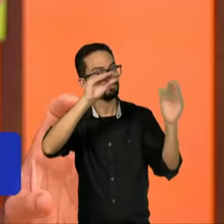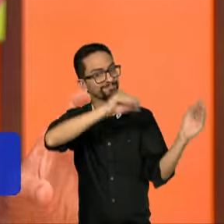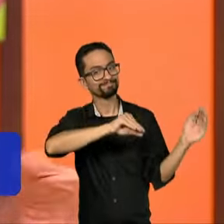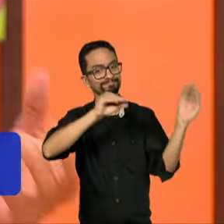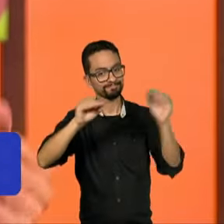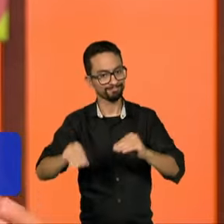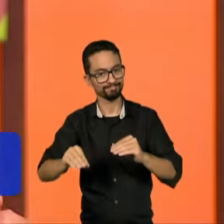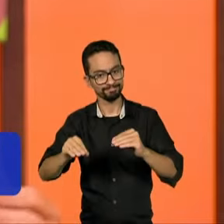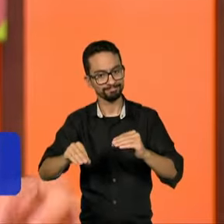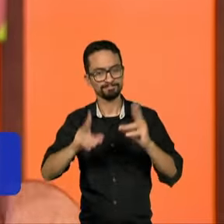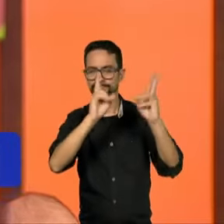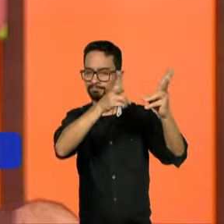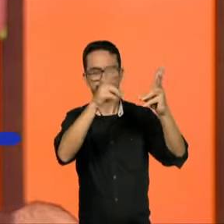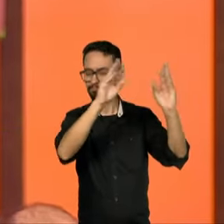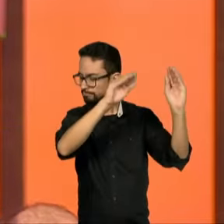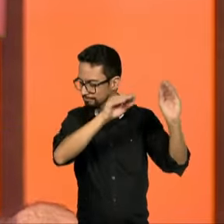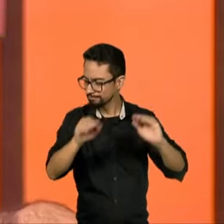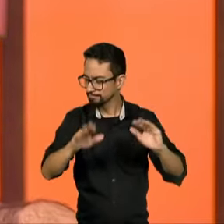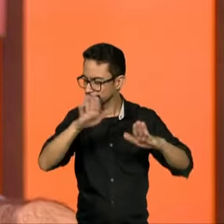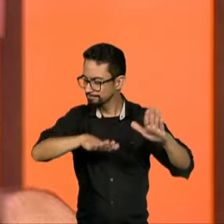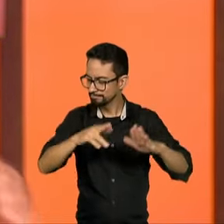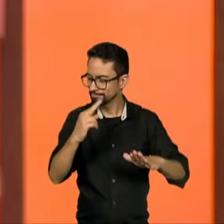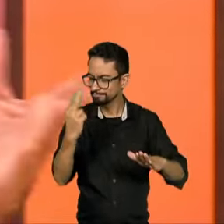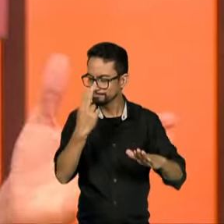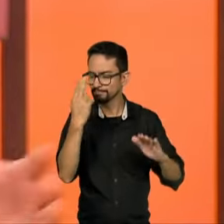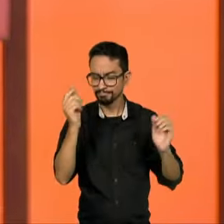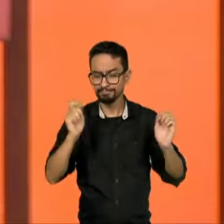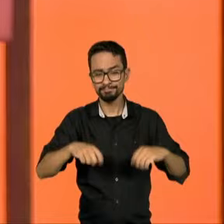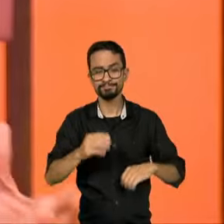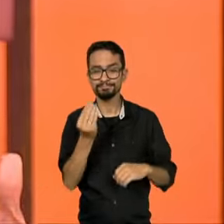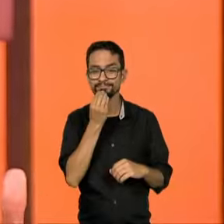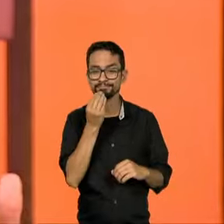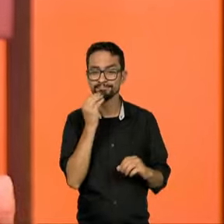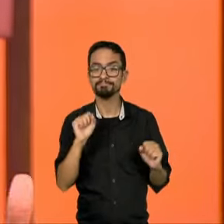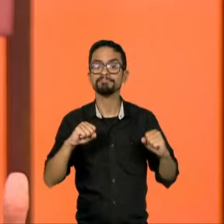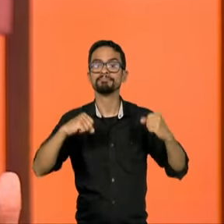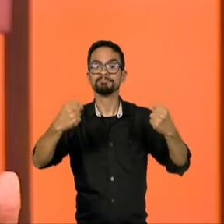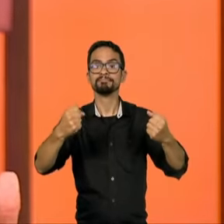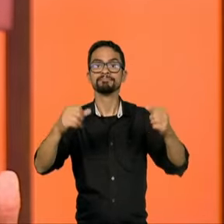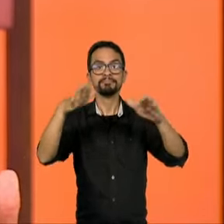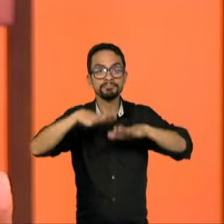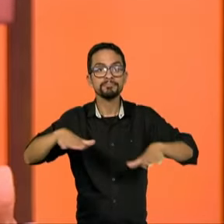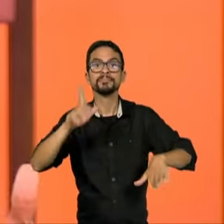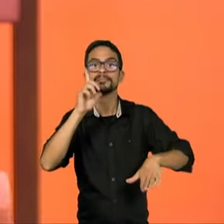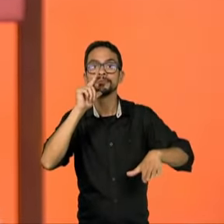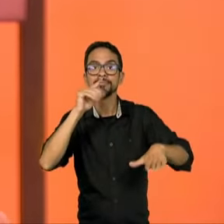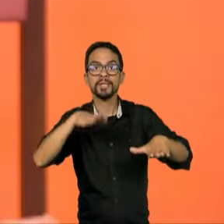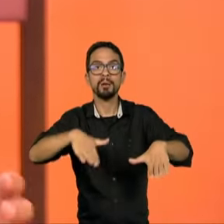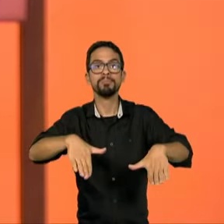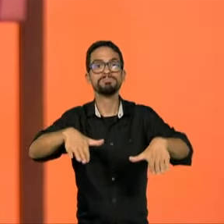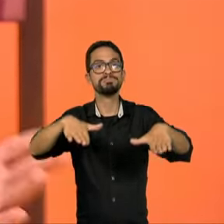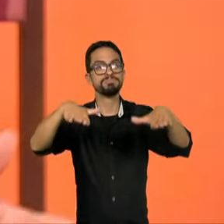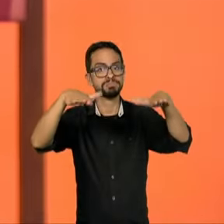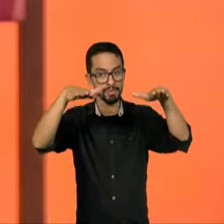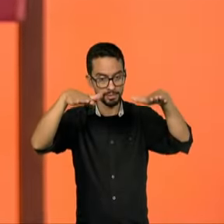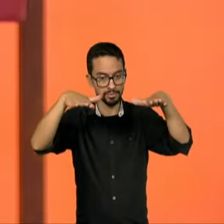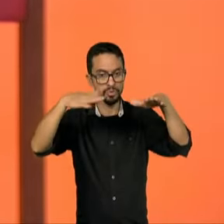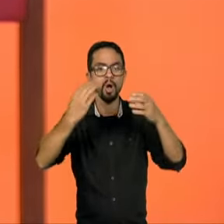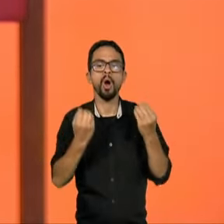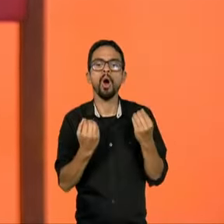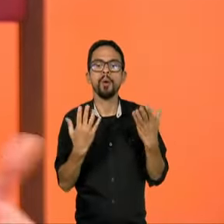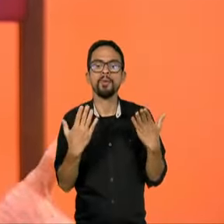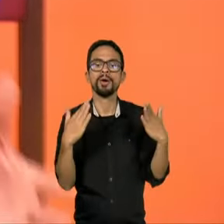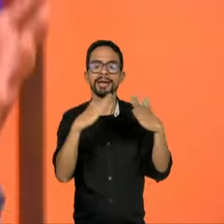área segura. Não é possível, não é possível. Então, a sua área é o quê? Alagável? É alagável. Então, você tem que ter em